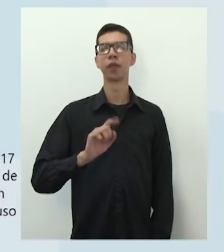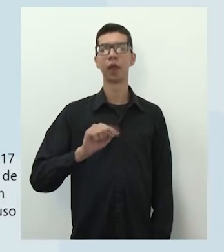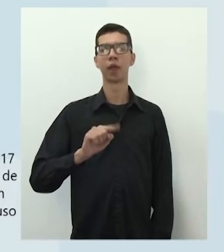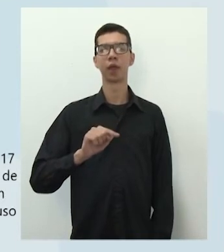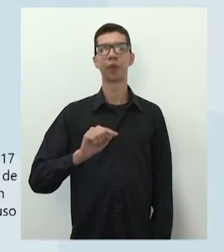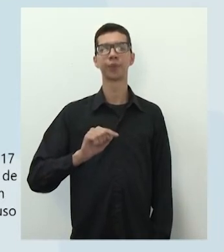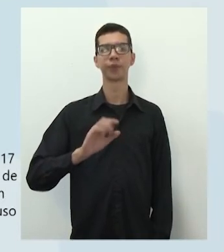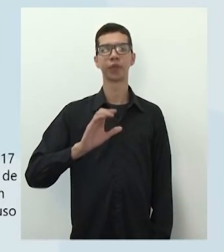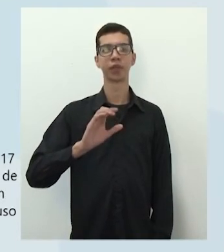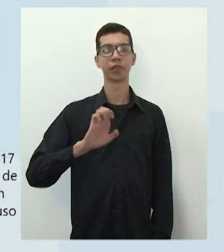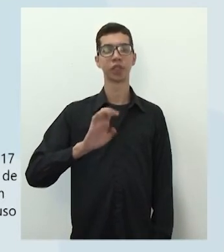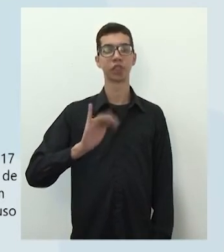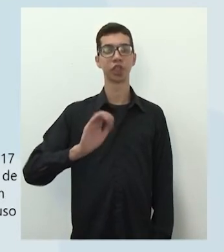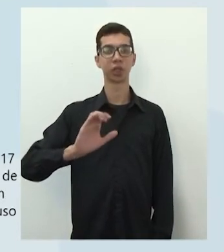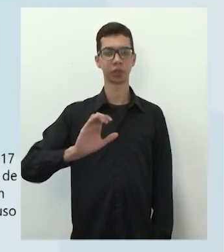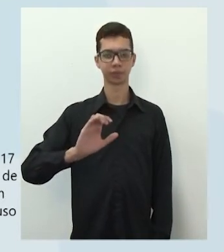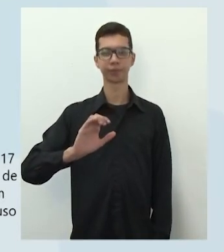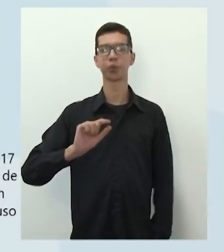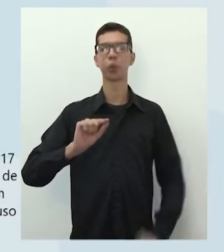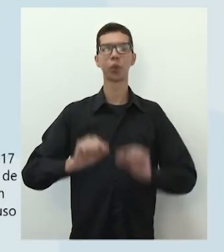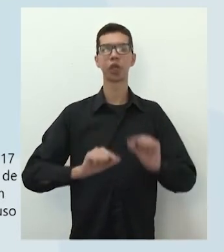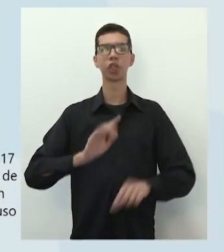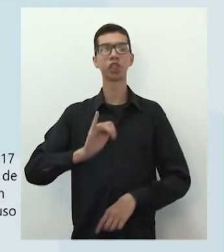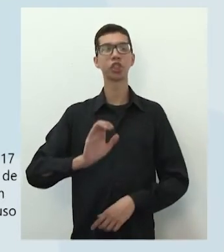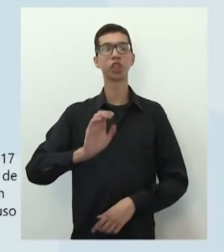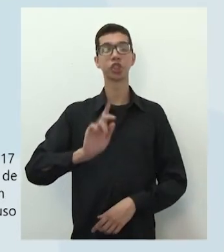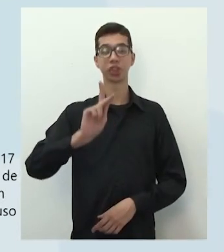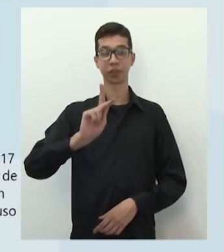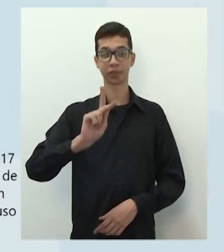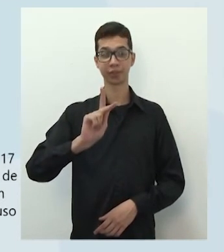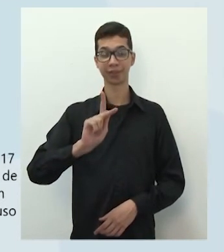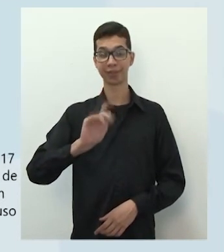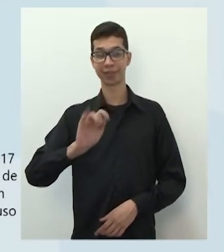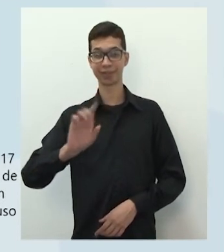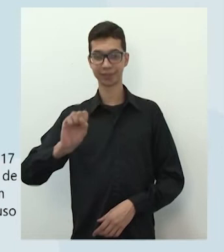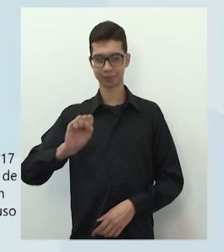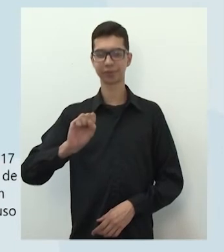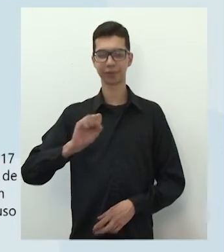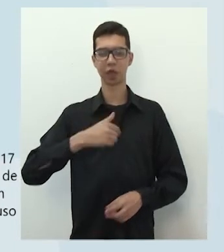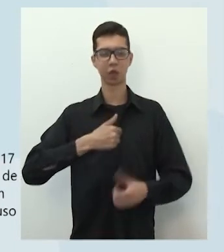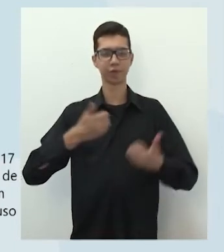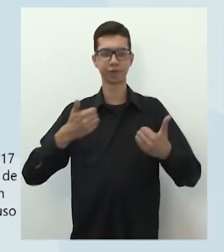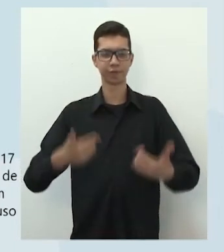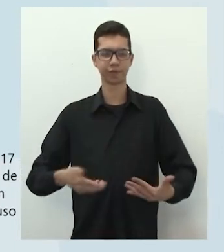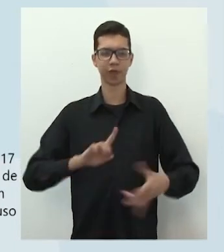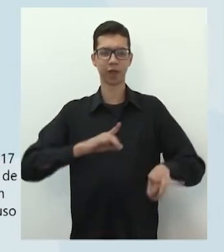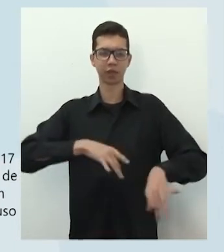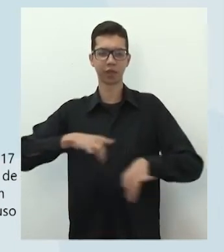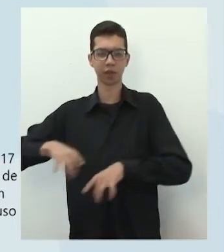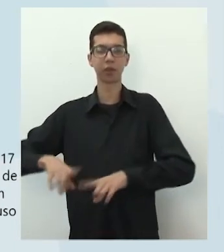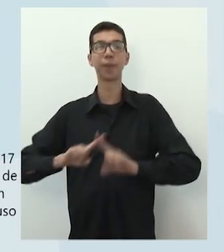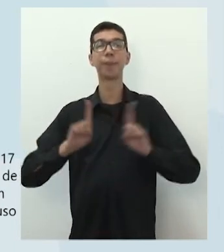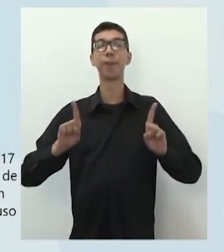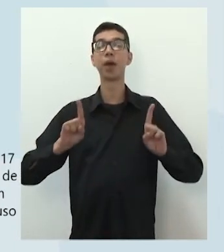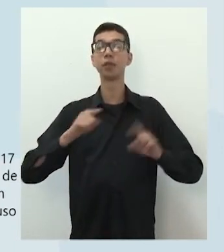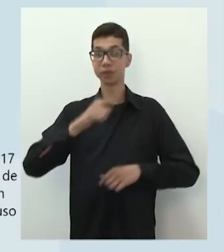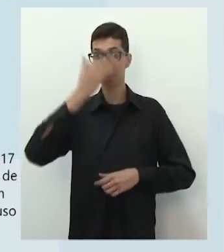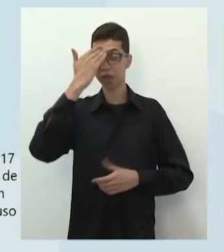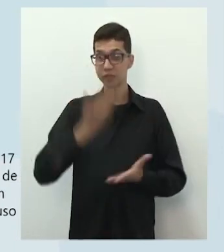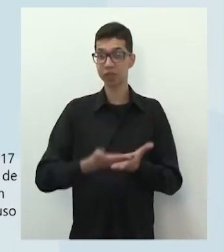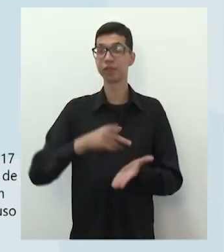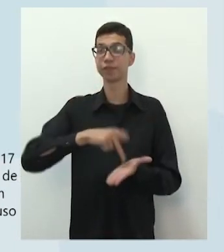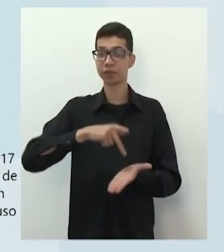aqui. Eu estou vendo ela pequenininha. Põe aqui para que eu consiga ver a próxima projeção. Trabalho sério